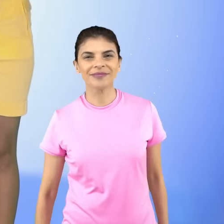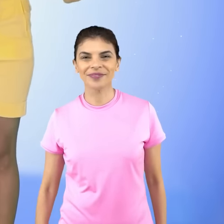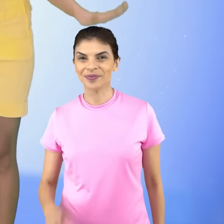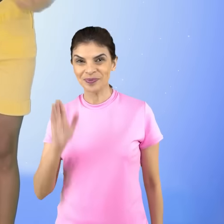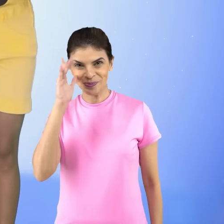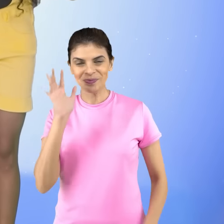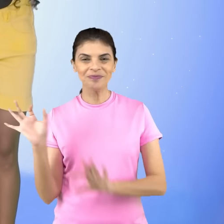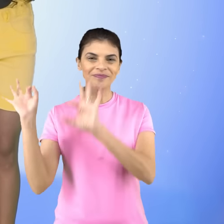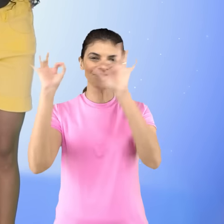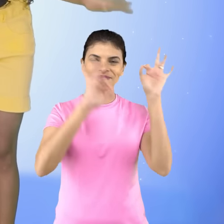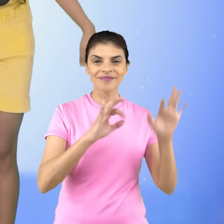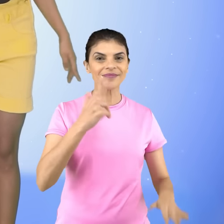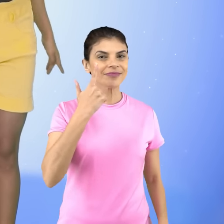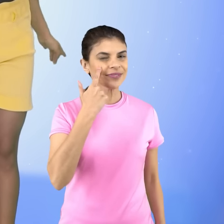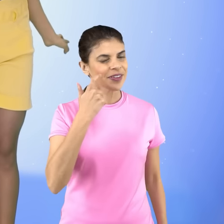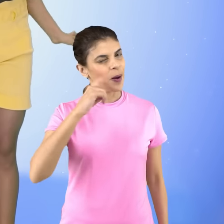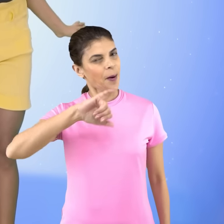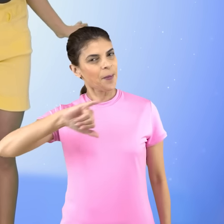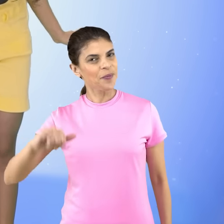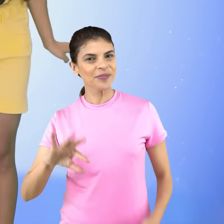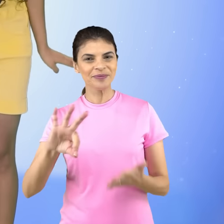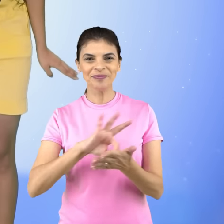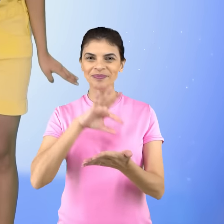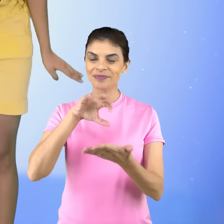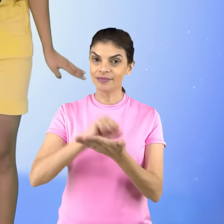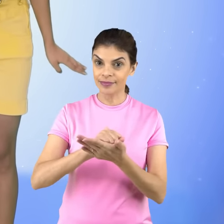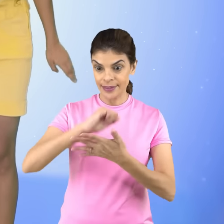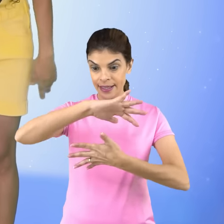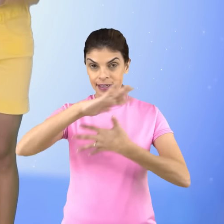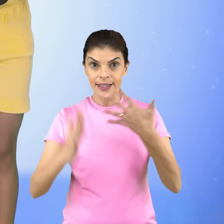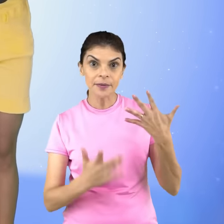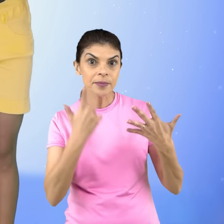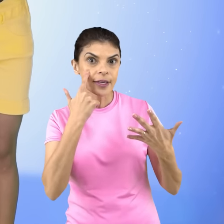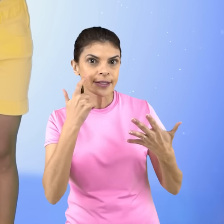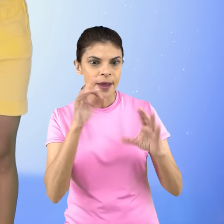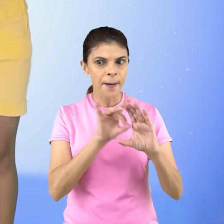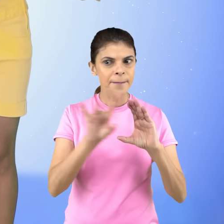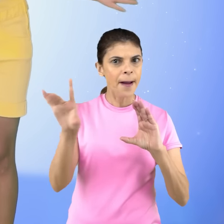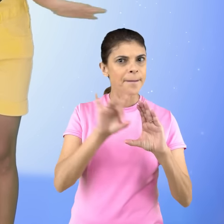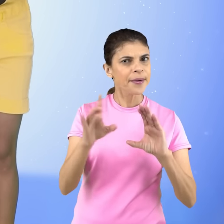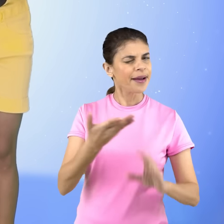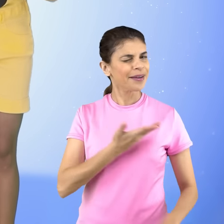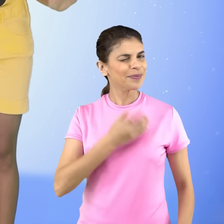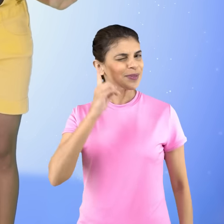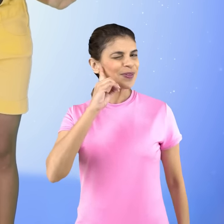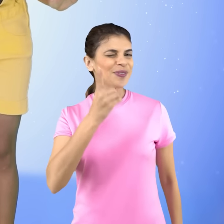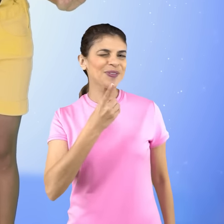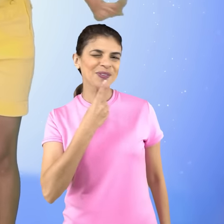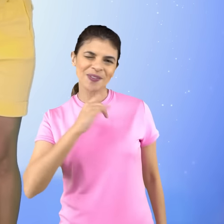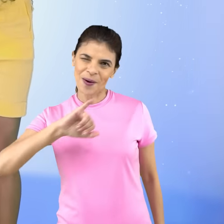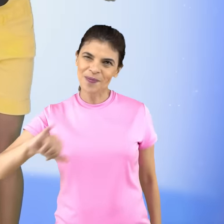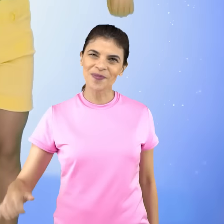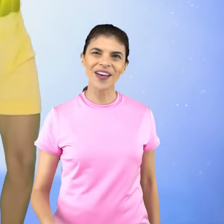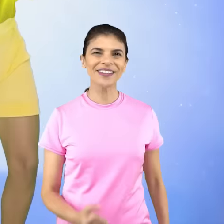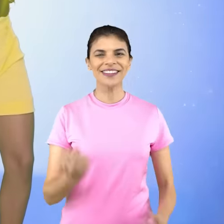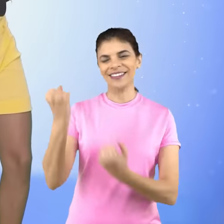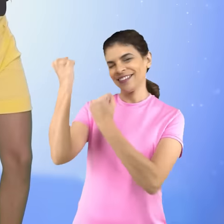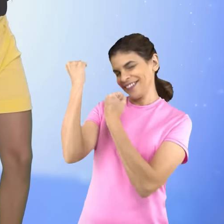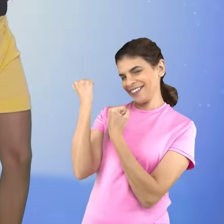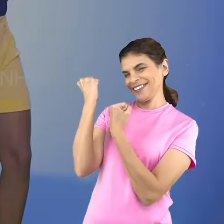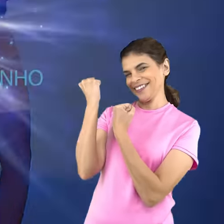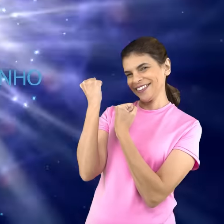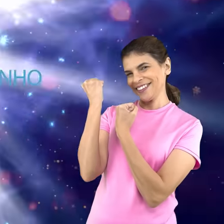Você assistiu Lucas Toon. Agora se inscreve no canal Lucas Toon e mostra Lucas Toon para seus amigos e amigas.